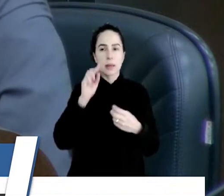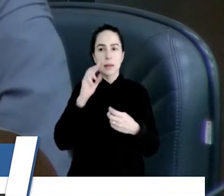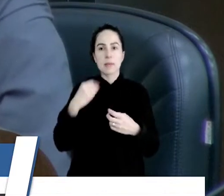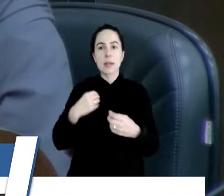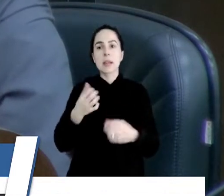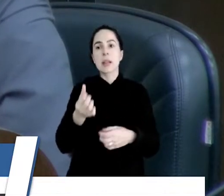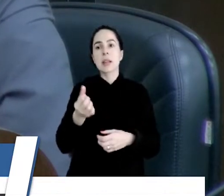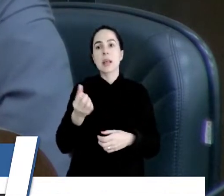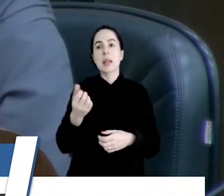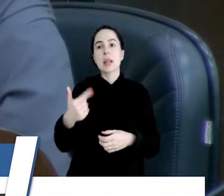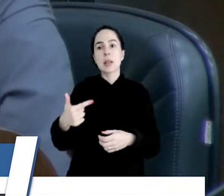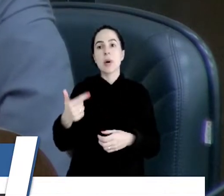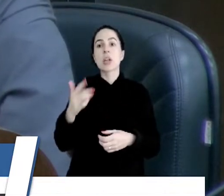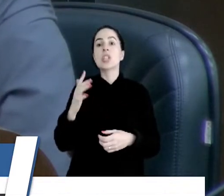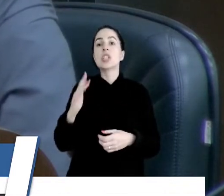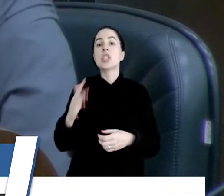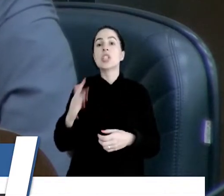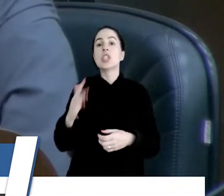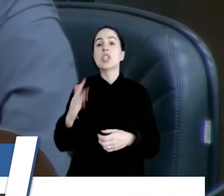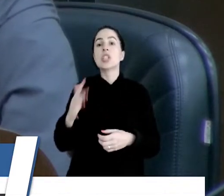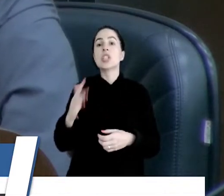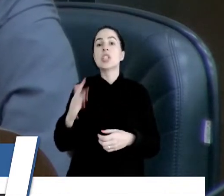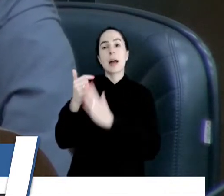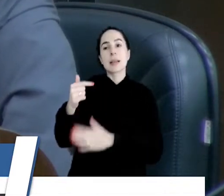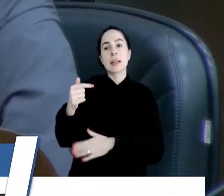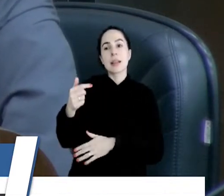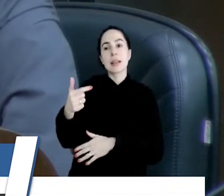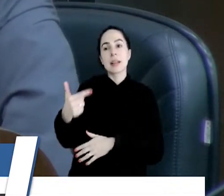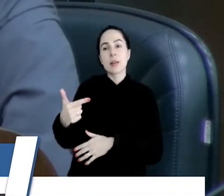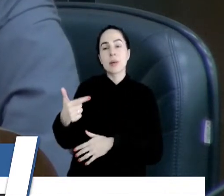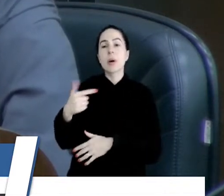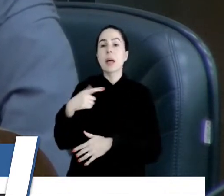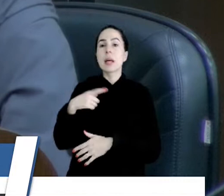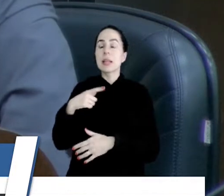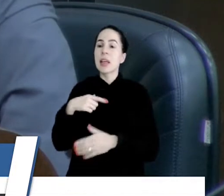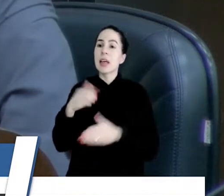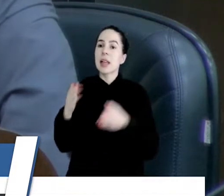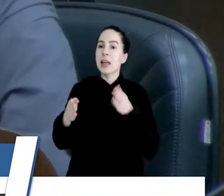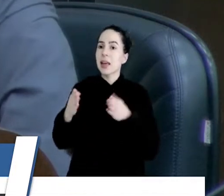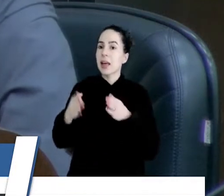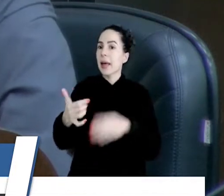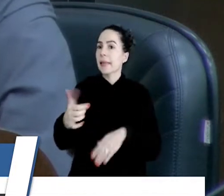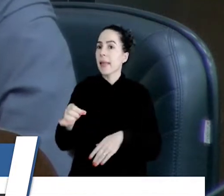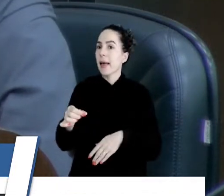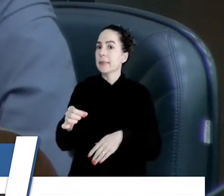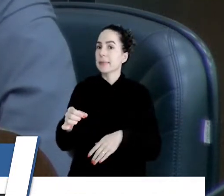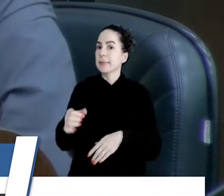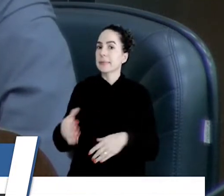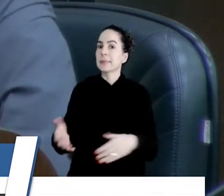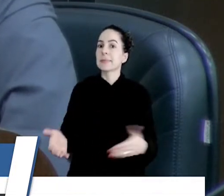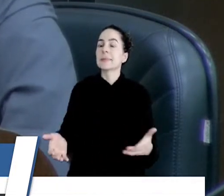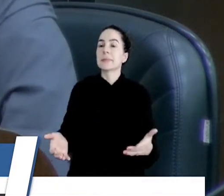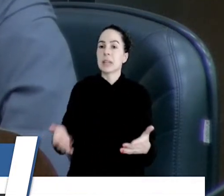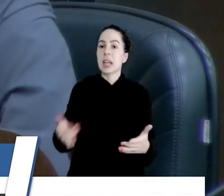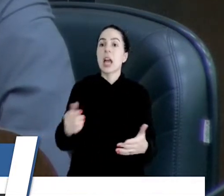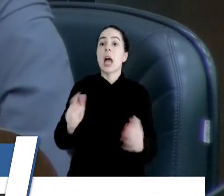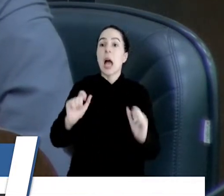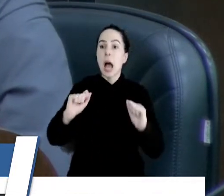Já ir para 72, tem uma vacância de 10. Em atividade, só